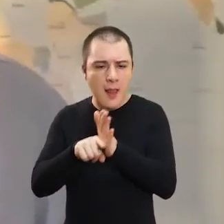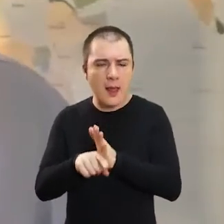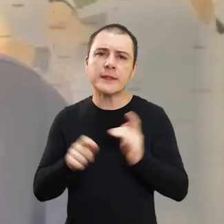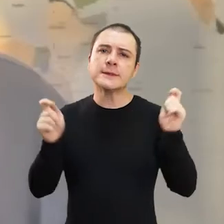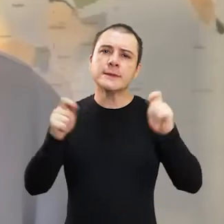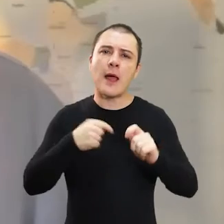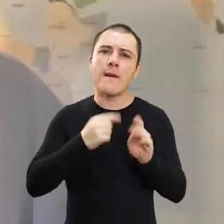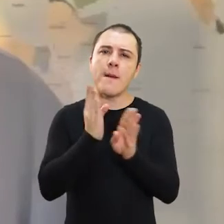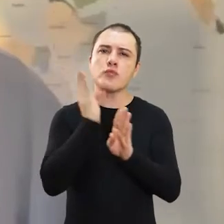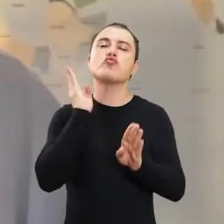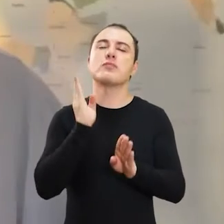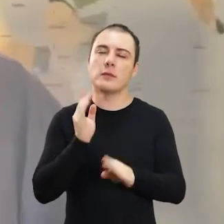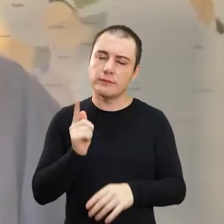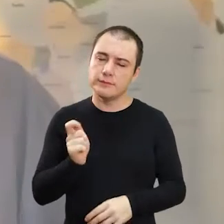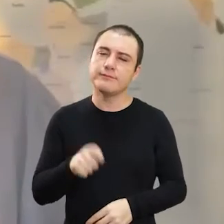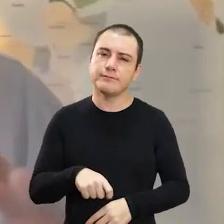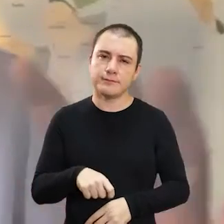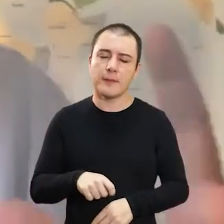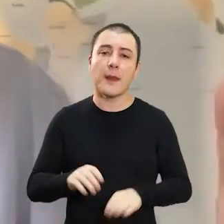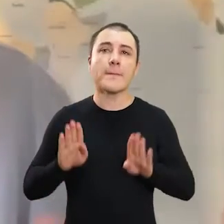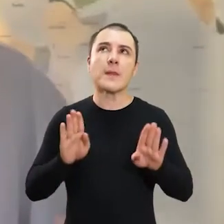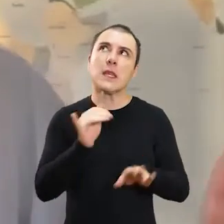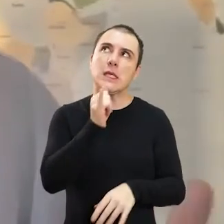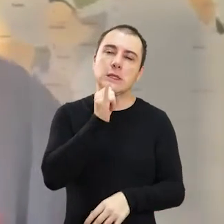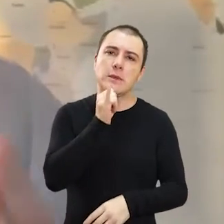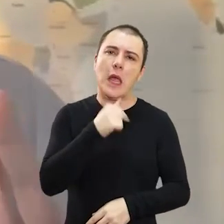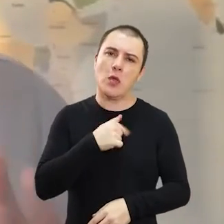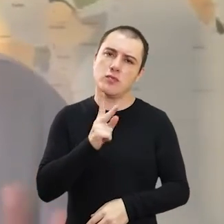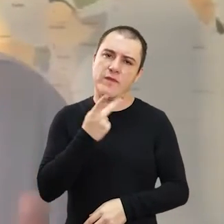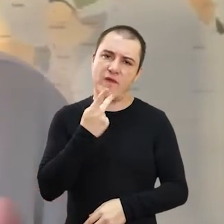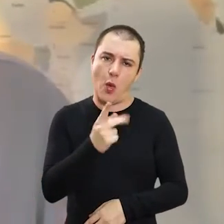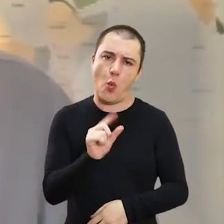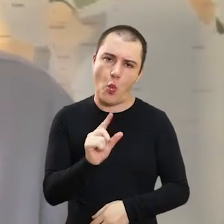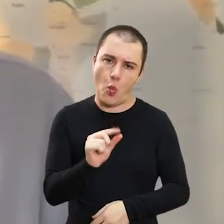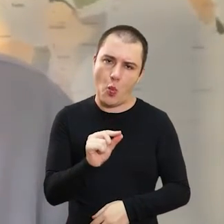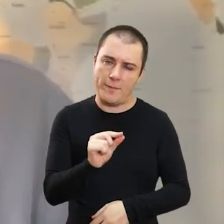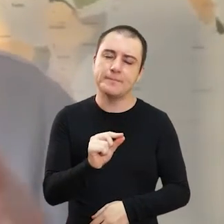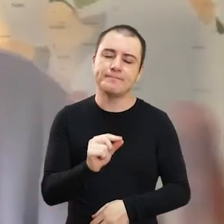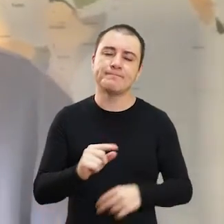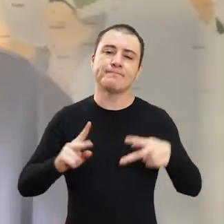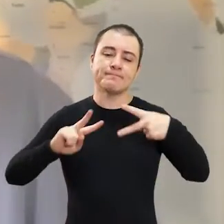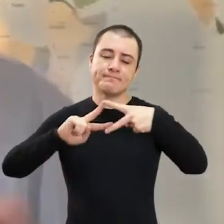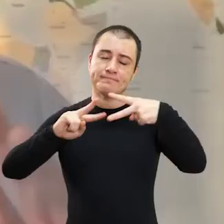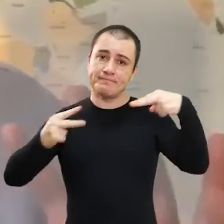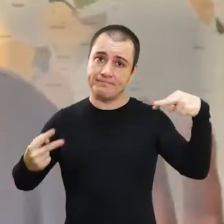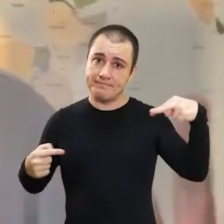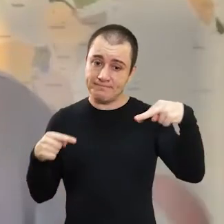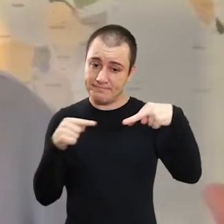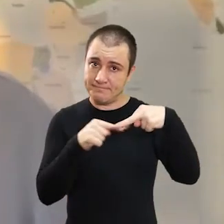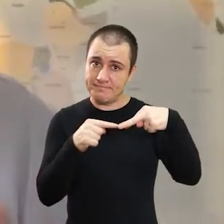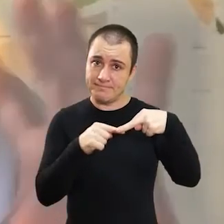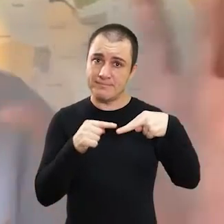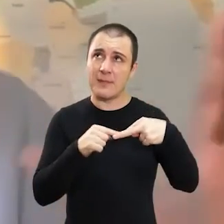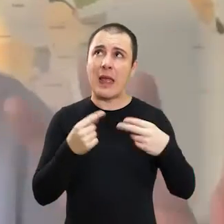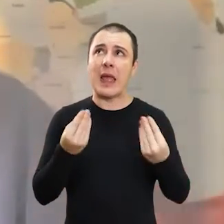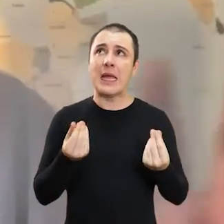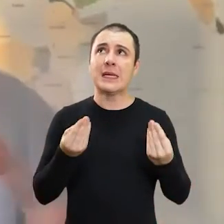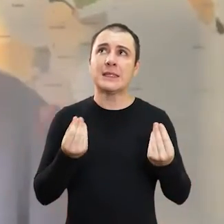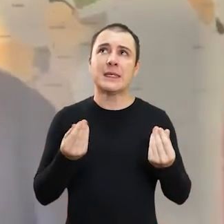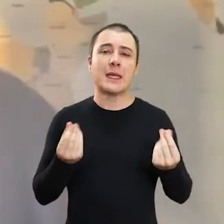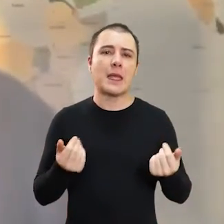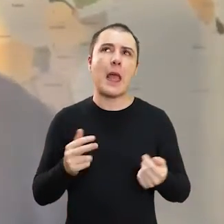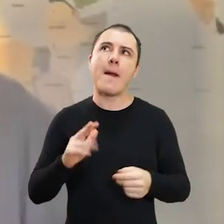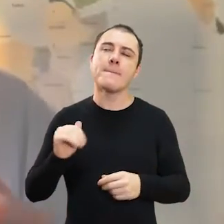você realmente detecta. O problema é que, assim, por exemplo, eu sempre brinco, como que a genética ela é uma questão muito